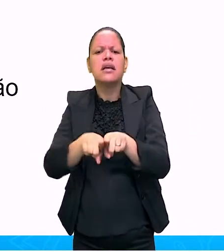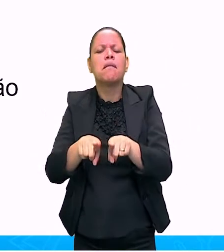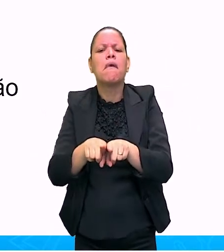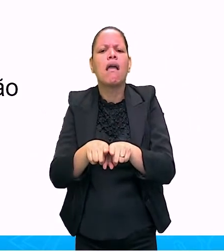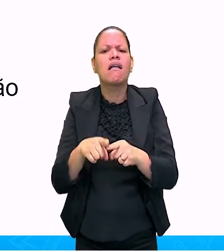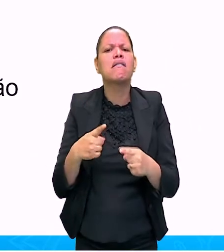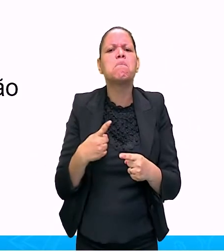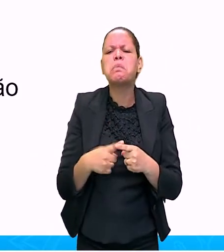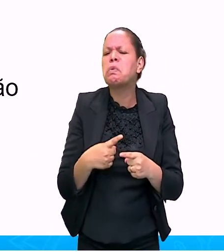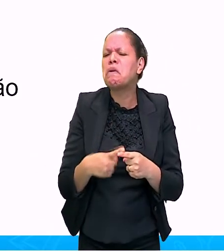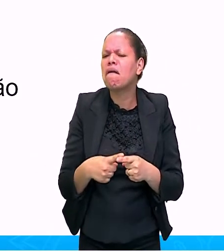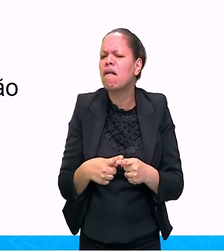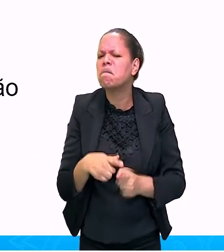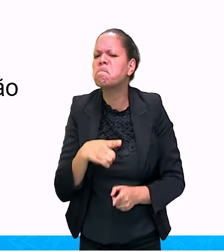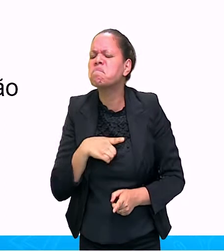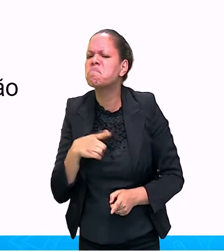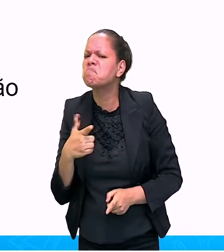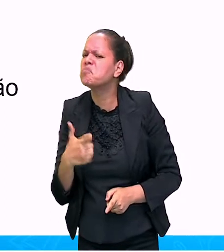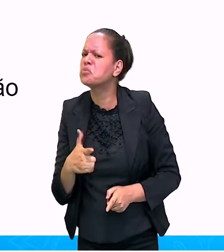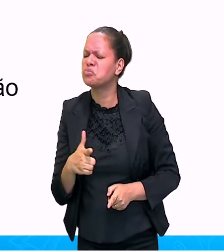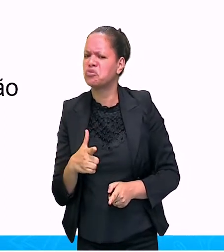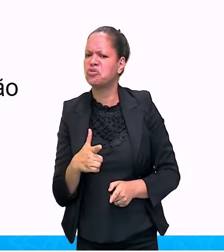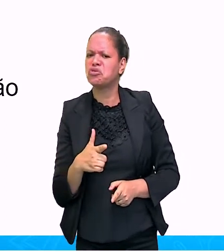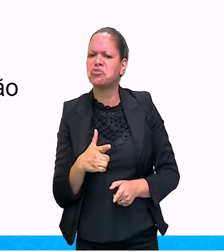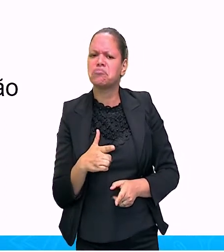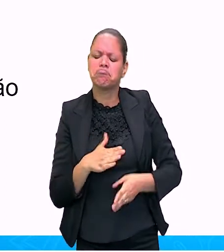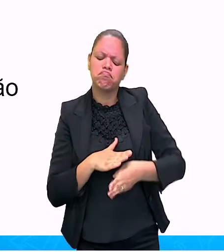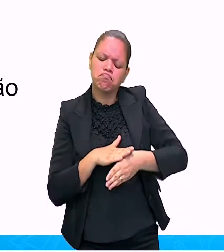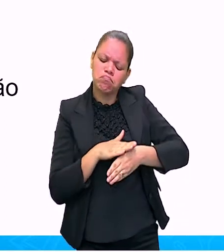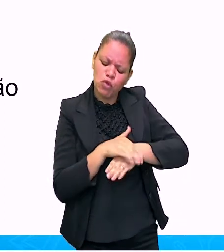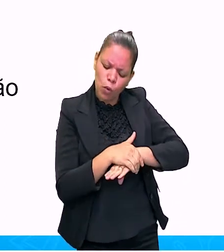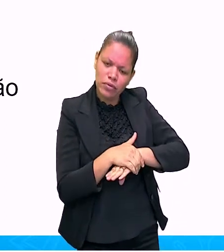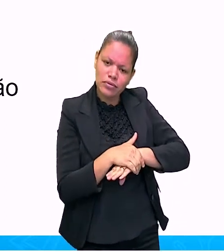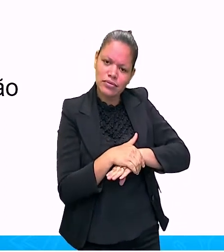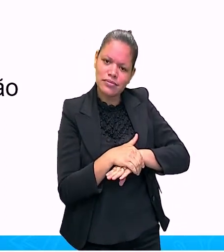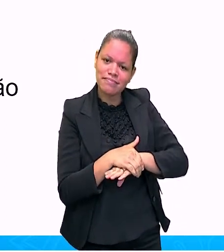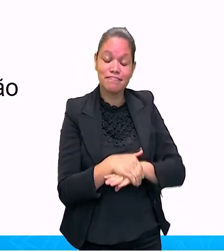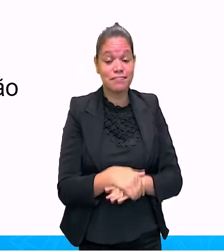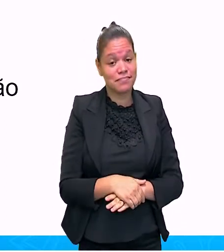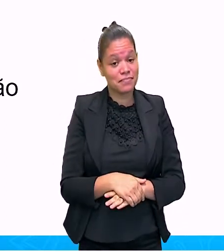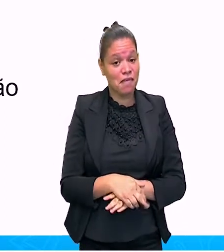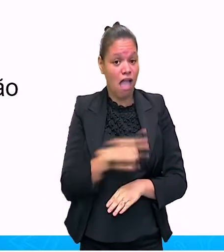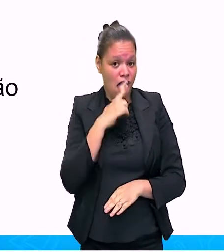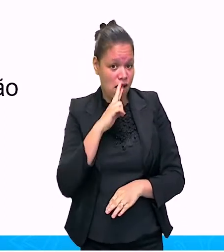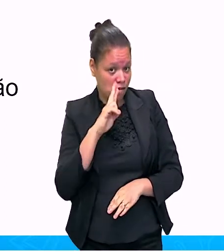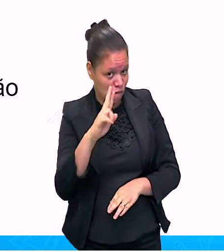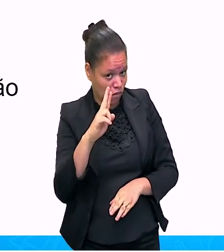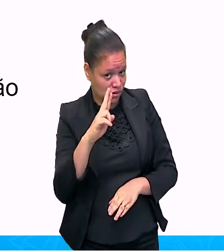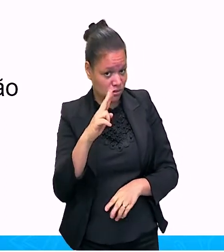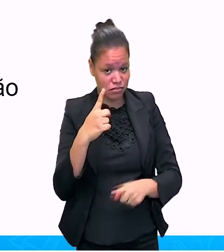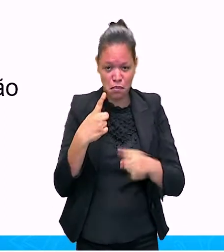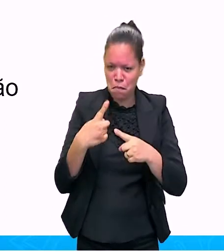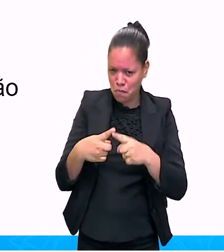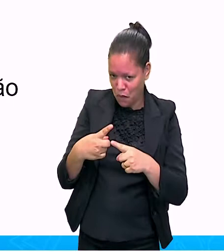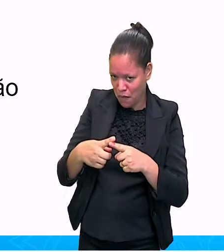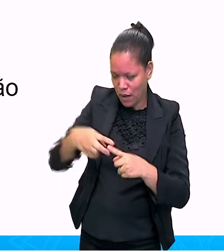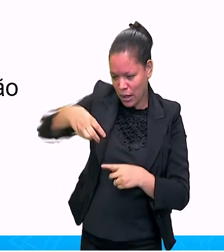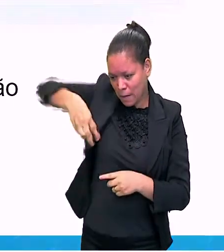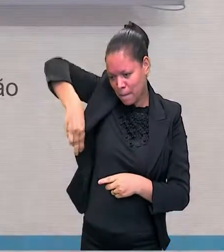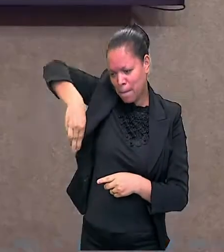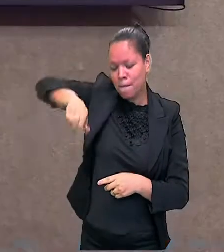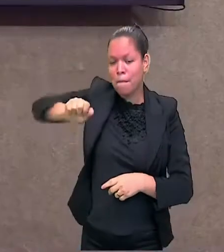havia noite? Porque Mauá controlava o sol, a lua e as